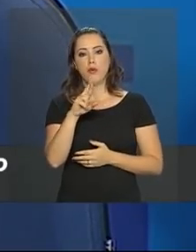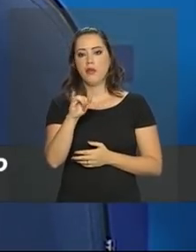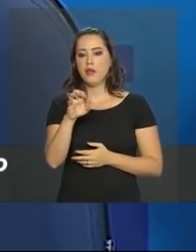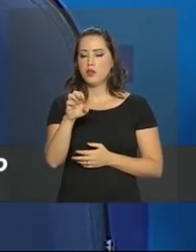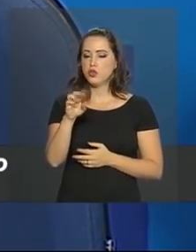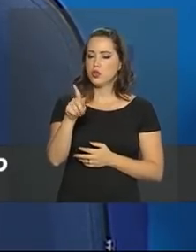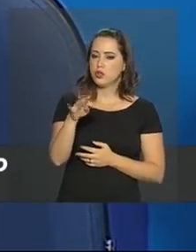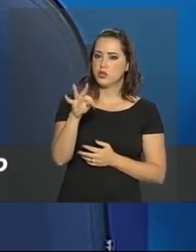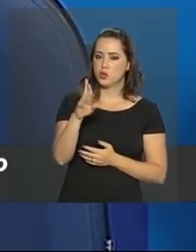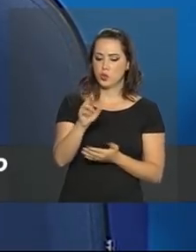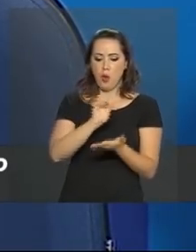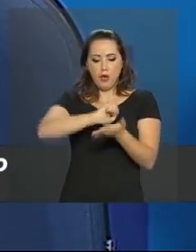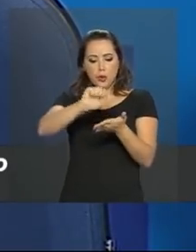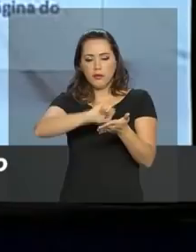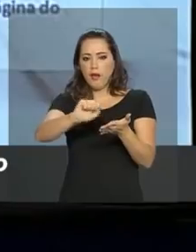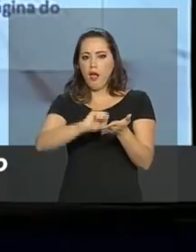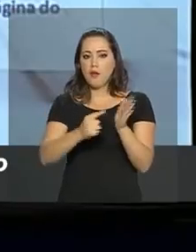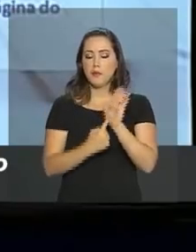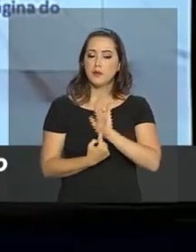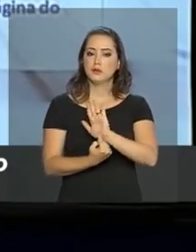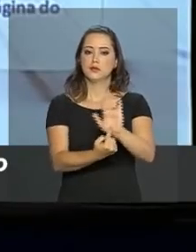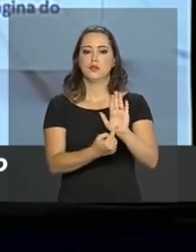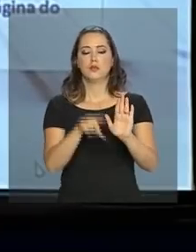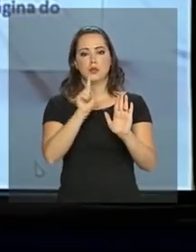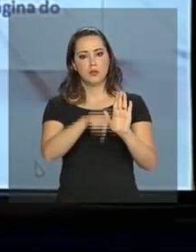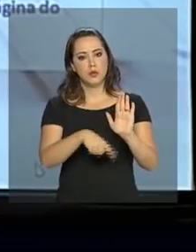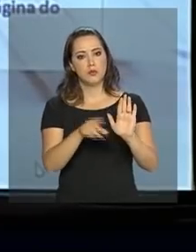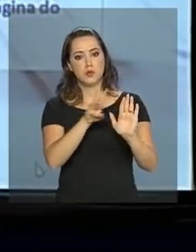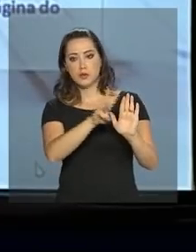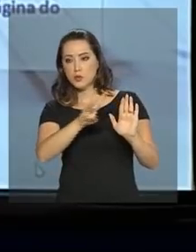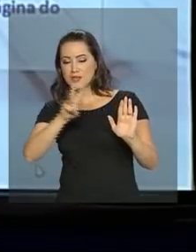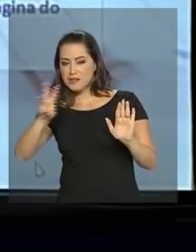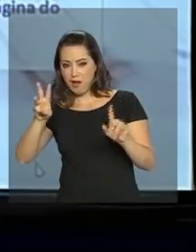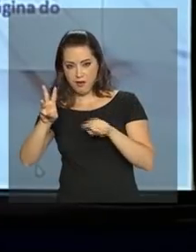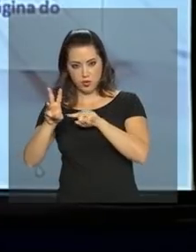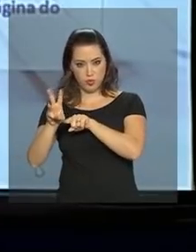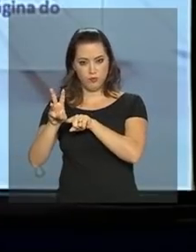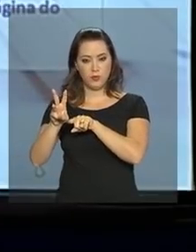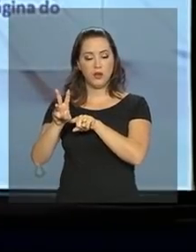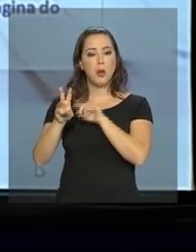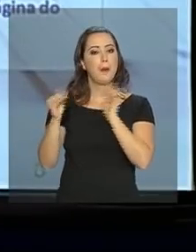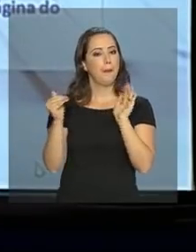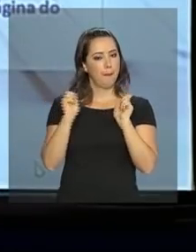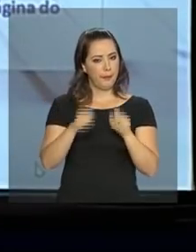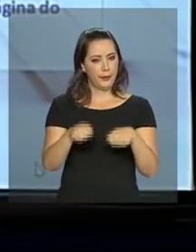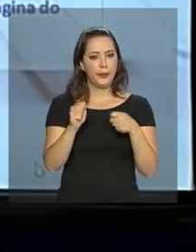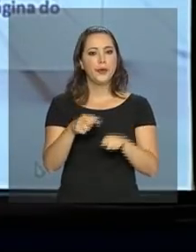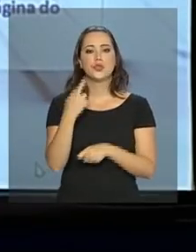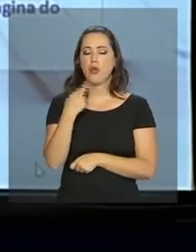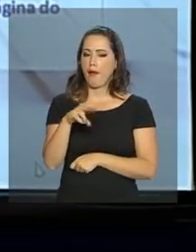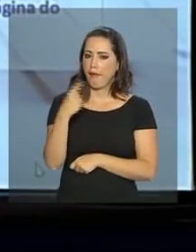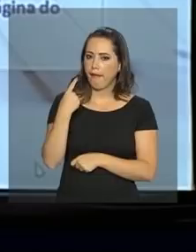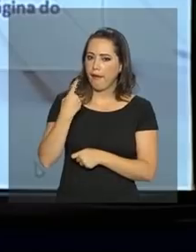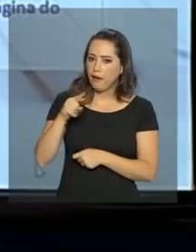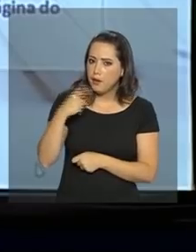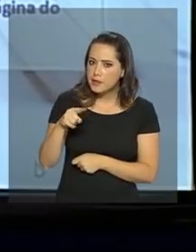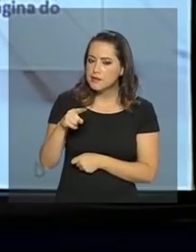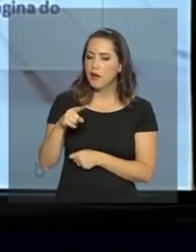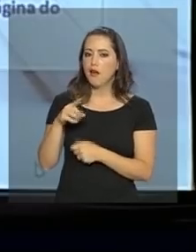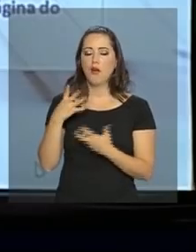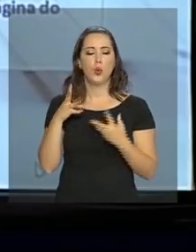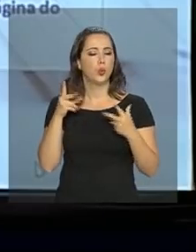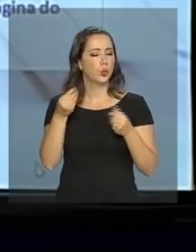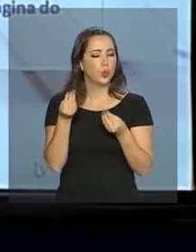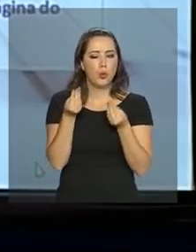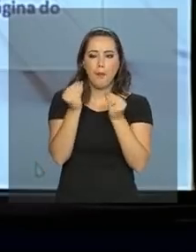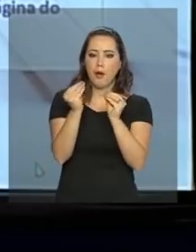aplicação para serem apresentados na página do participante até o dia 16 de 11 então todas as reclamações